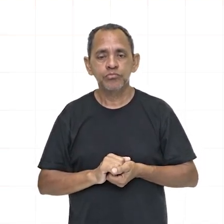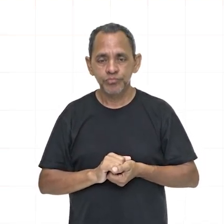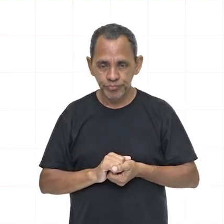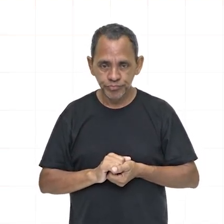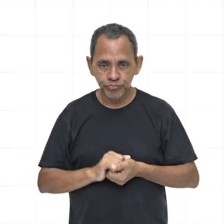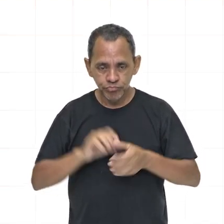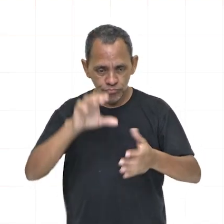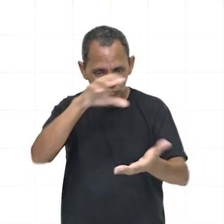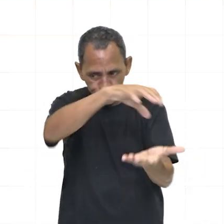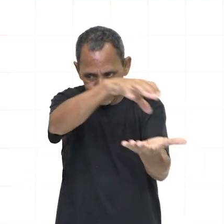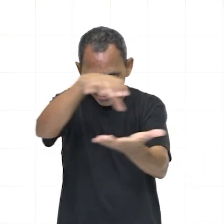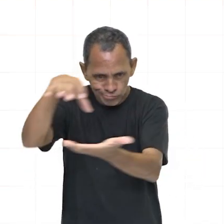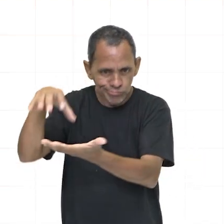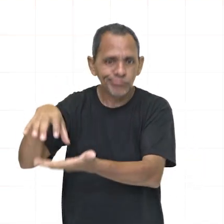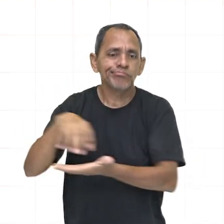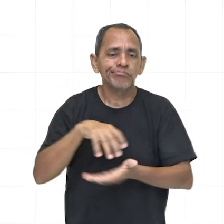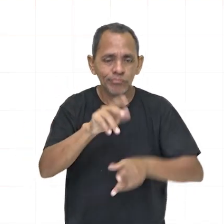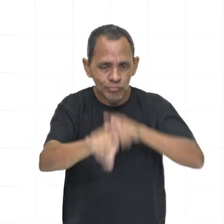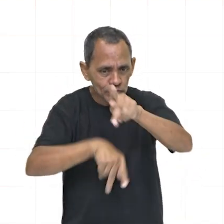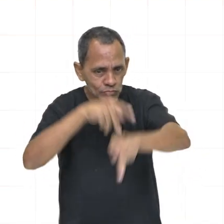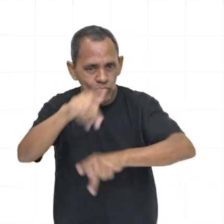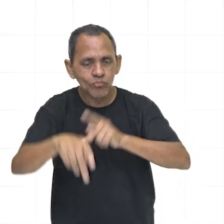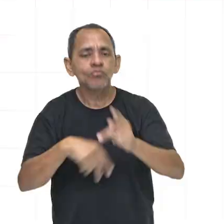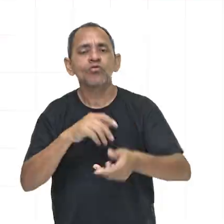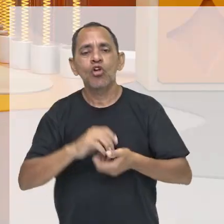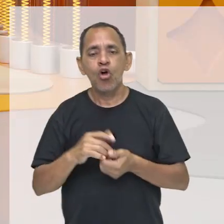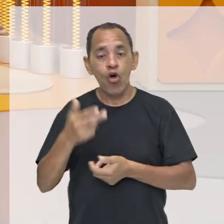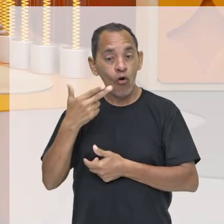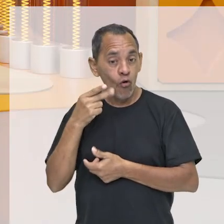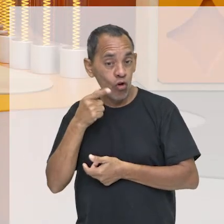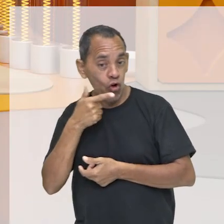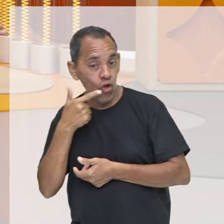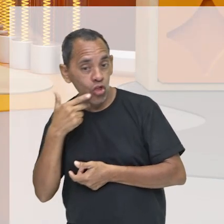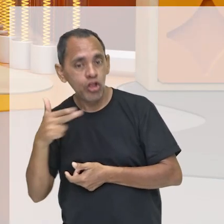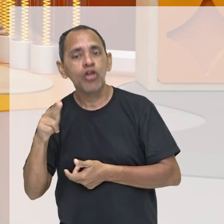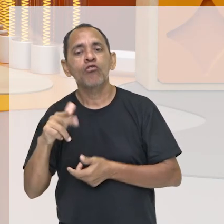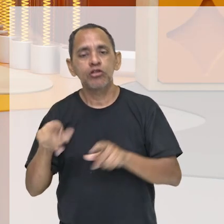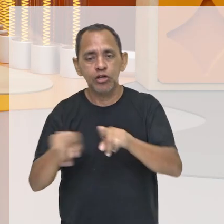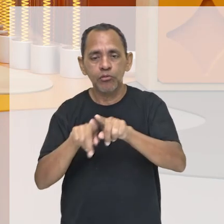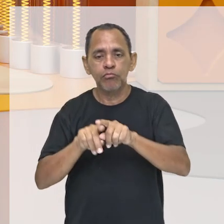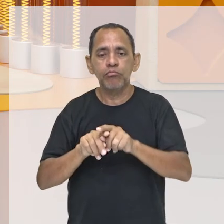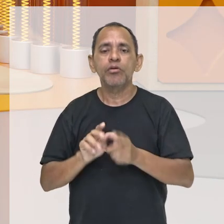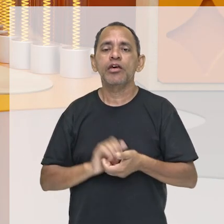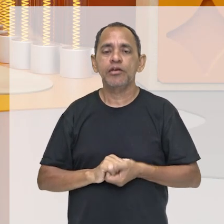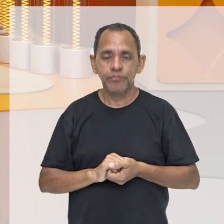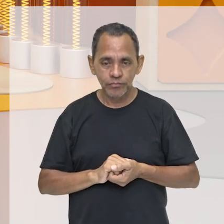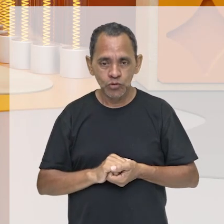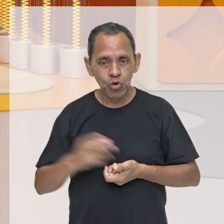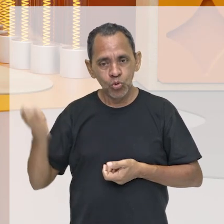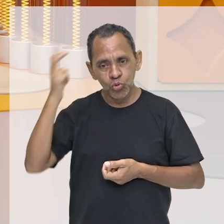povos de idiomas e costumes diferentes. Tudo bem, gente? Essa foi a